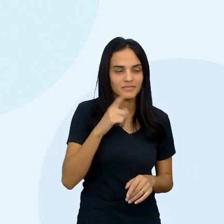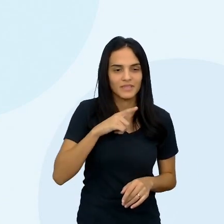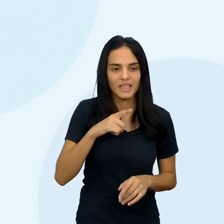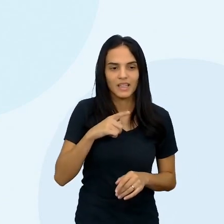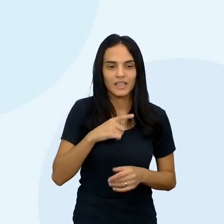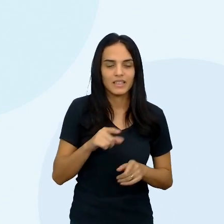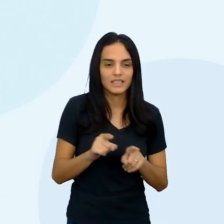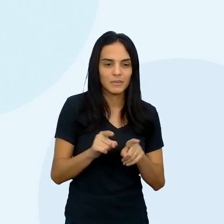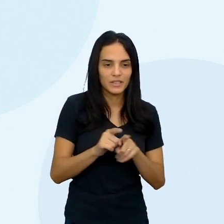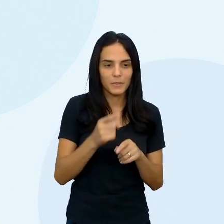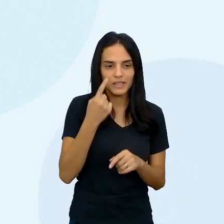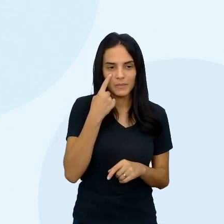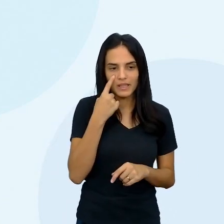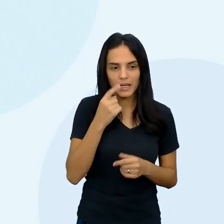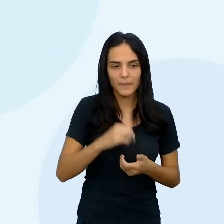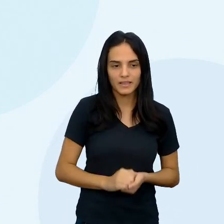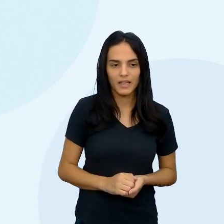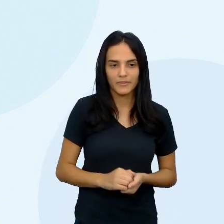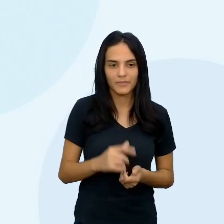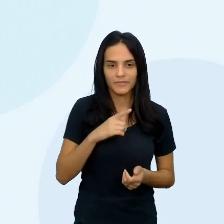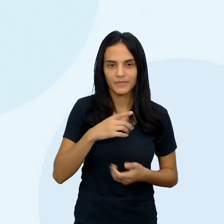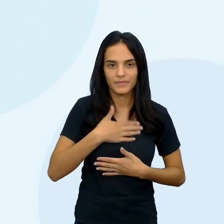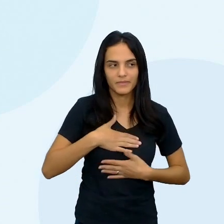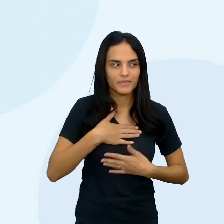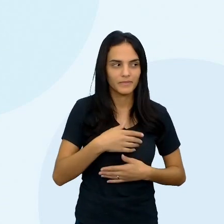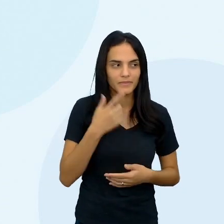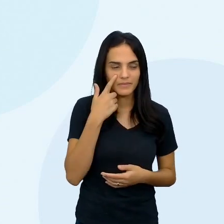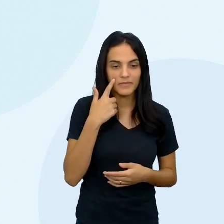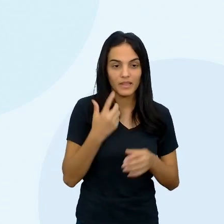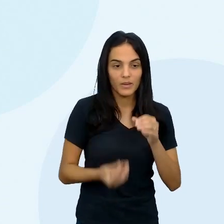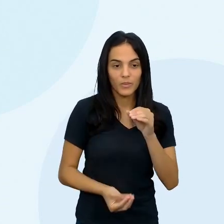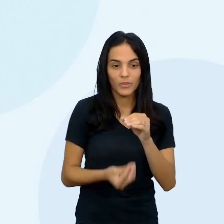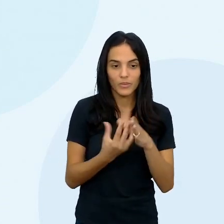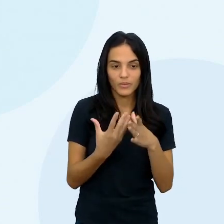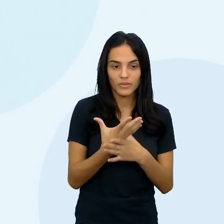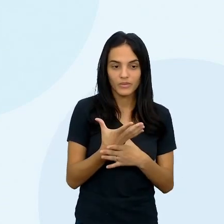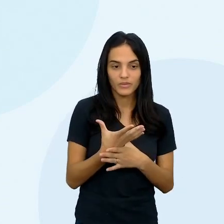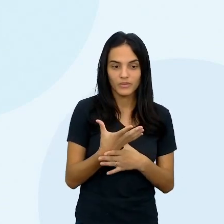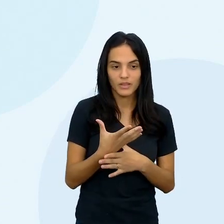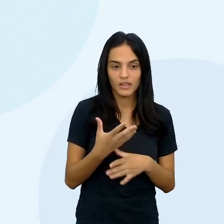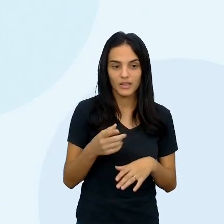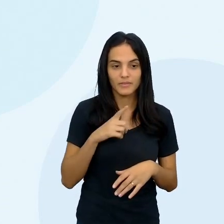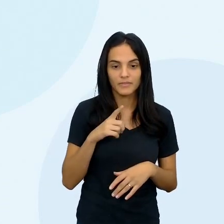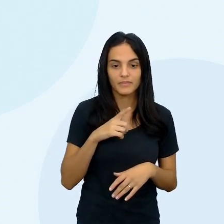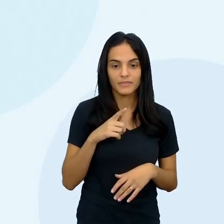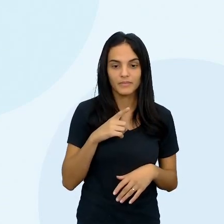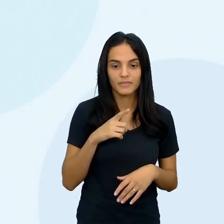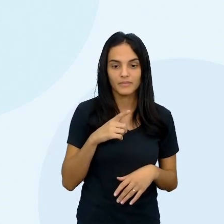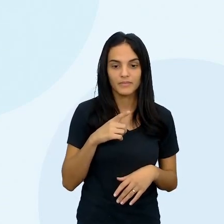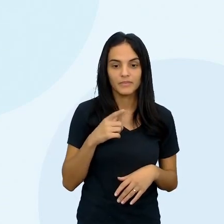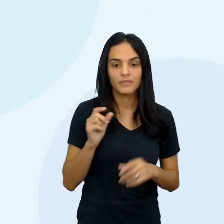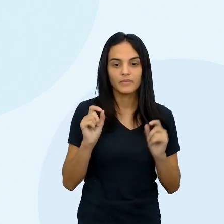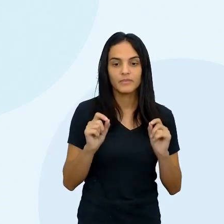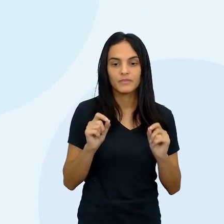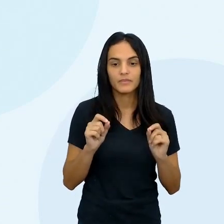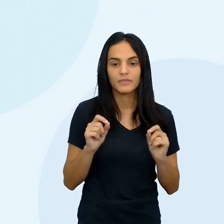né, onde se localiza a sala, e construir então essa planta baixa